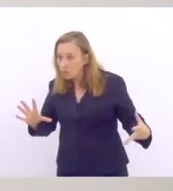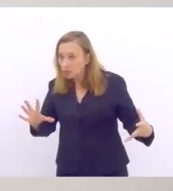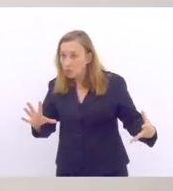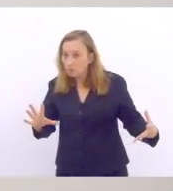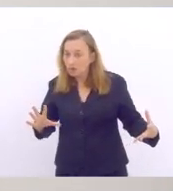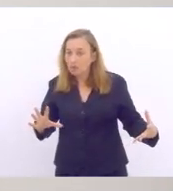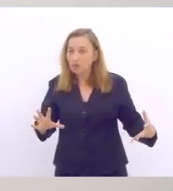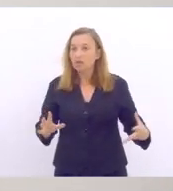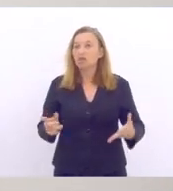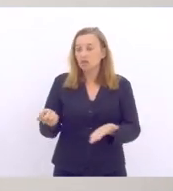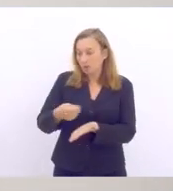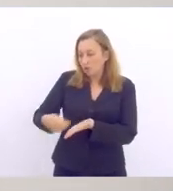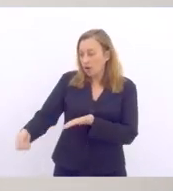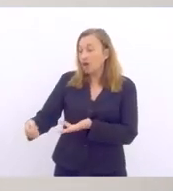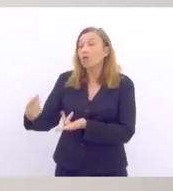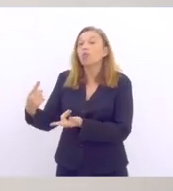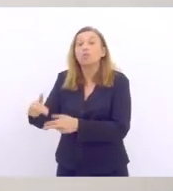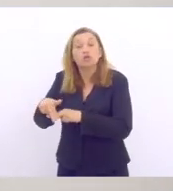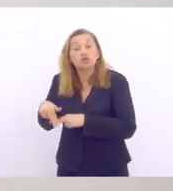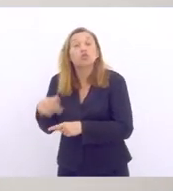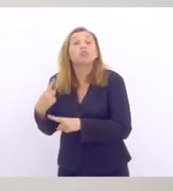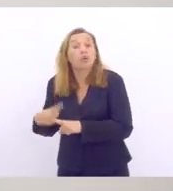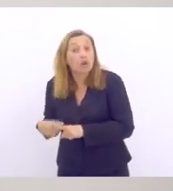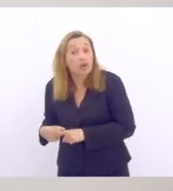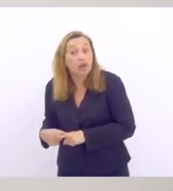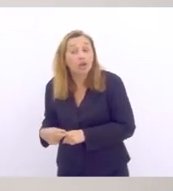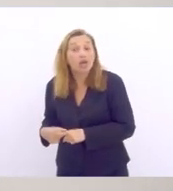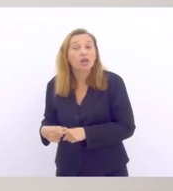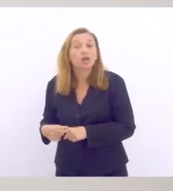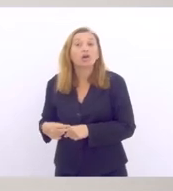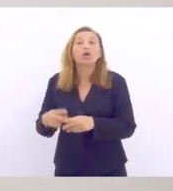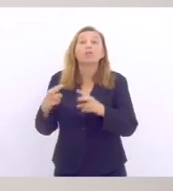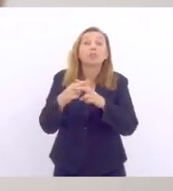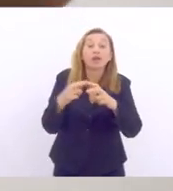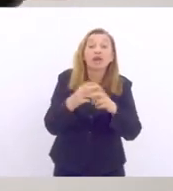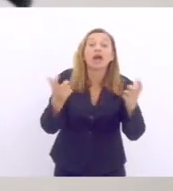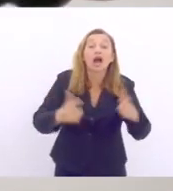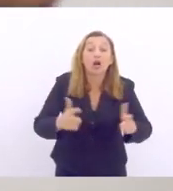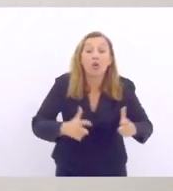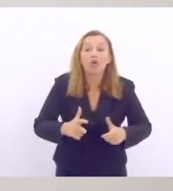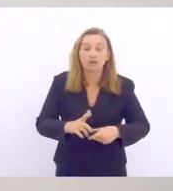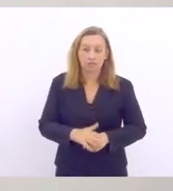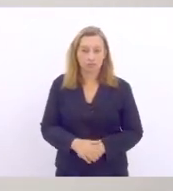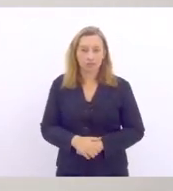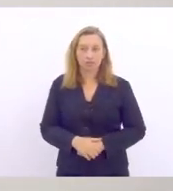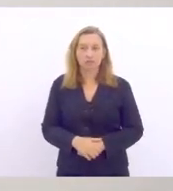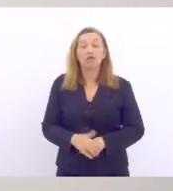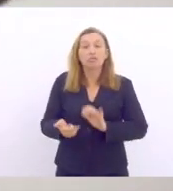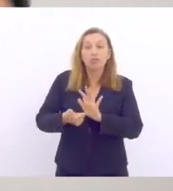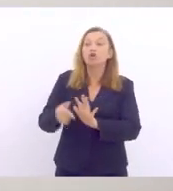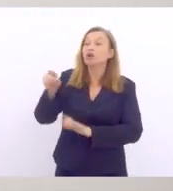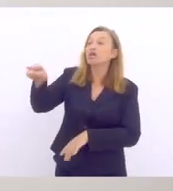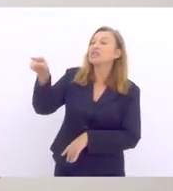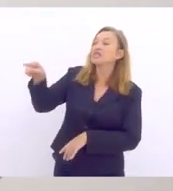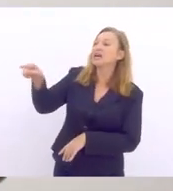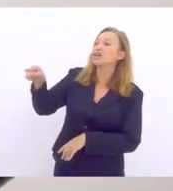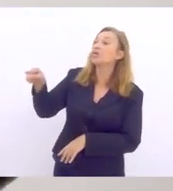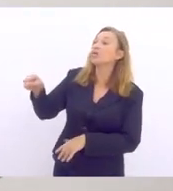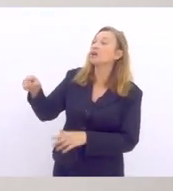e bota lá a motivação por que está desligando. Se envolveu aonde? Se envolveu em alguma briga? E aponta esse cidadão lá